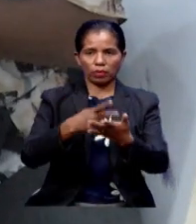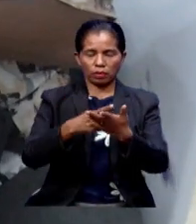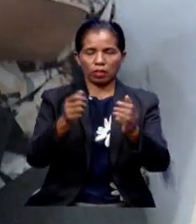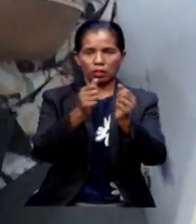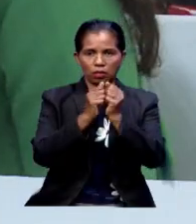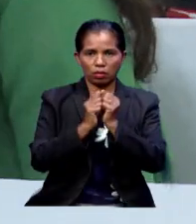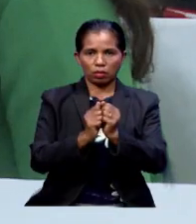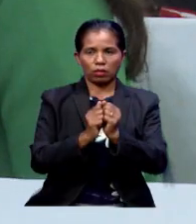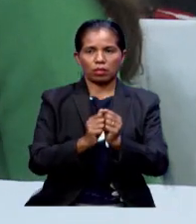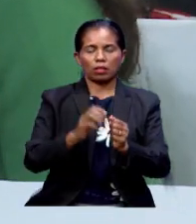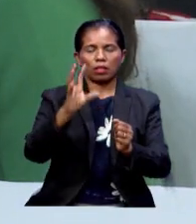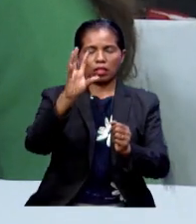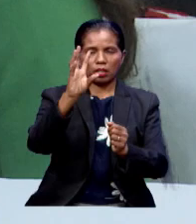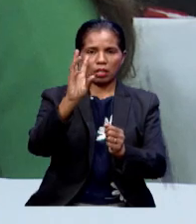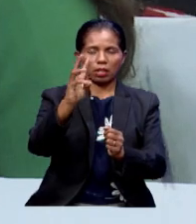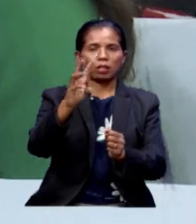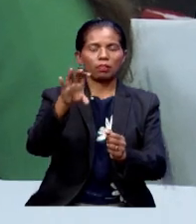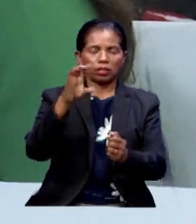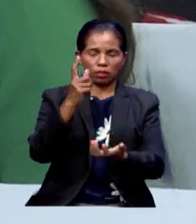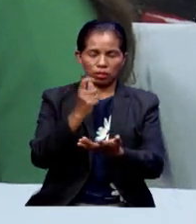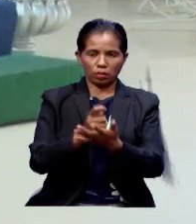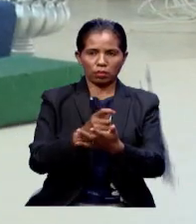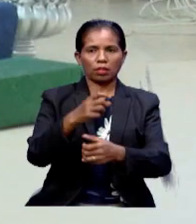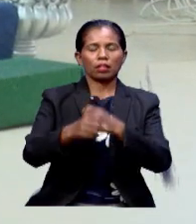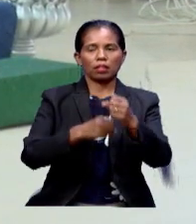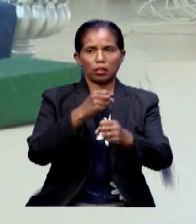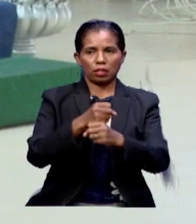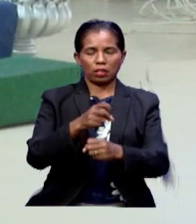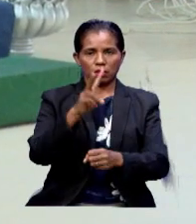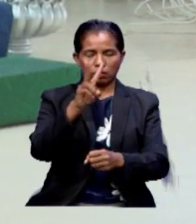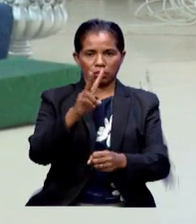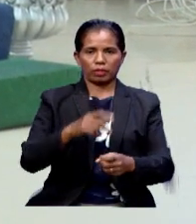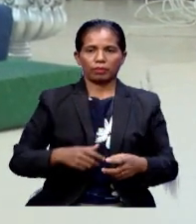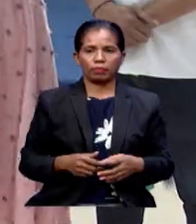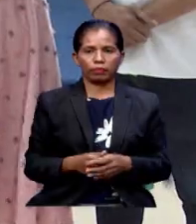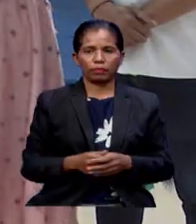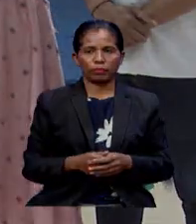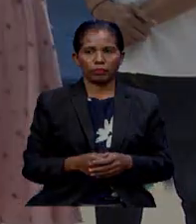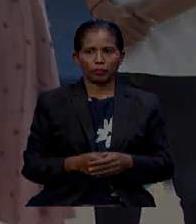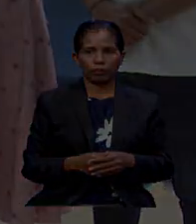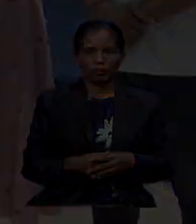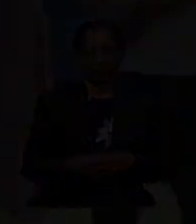hamutu ko rihun atusnen ba duração tempo tinan rua. Hilary Guzmán, Joanina Guterres, GMN.